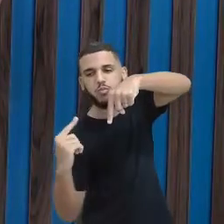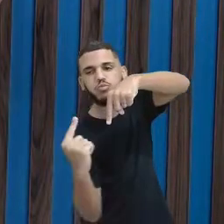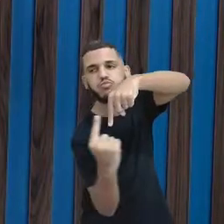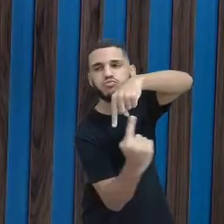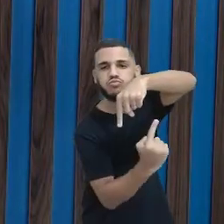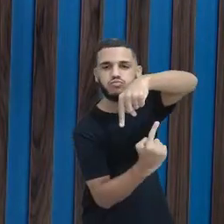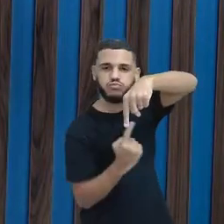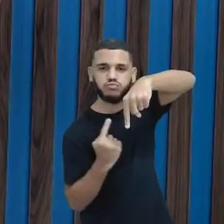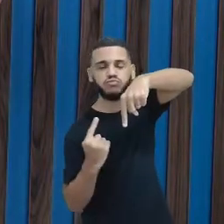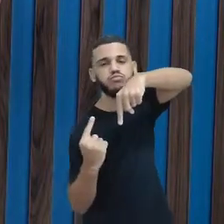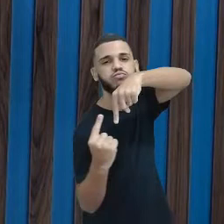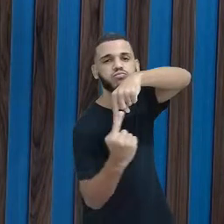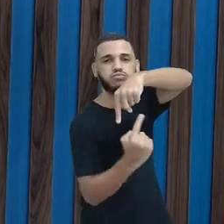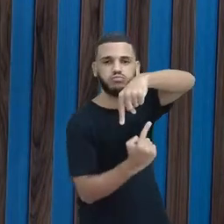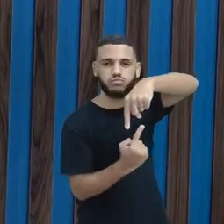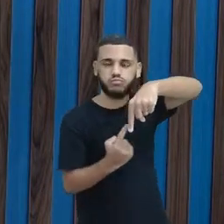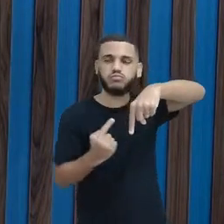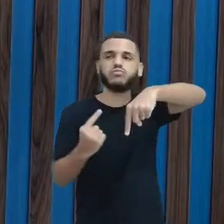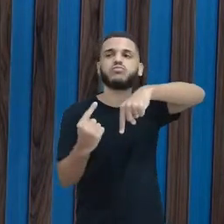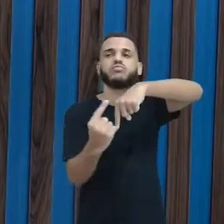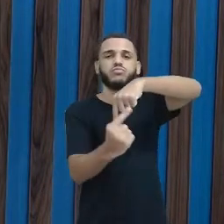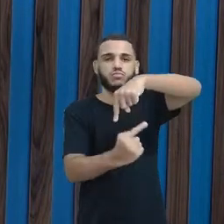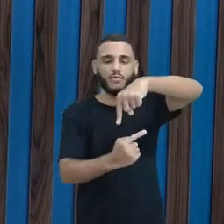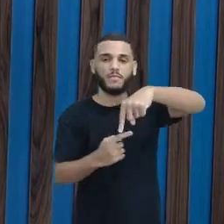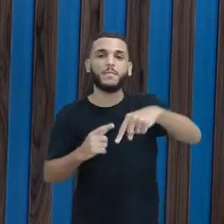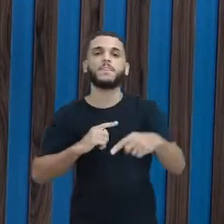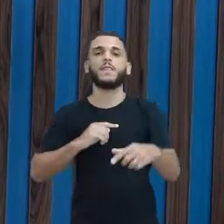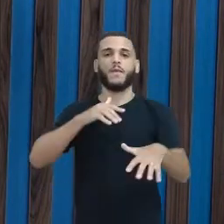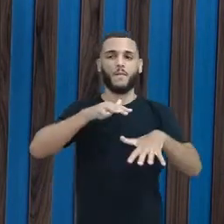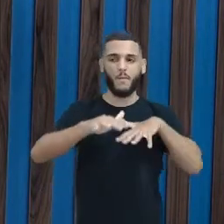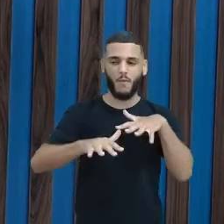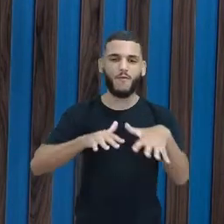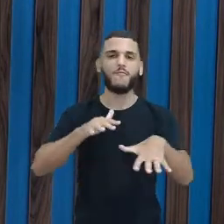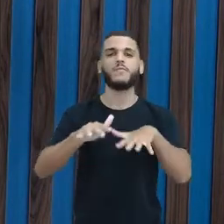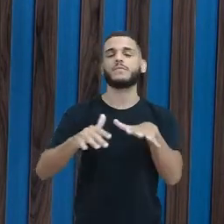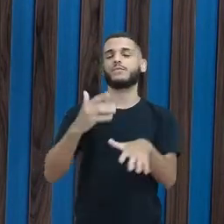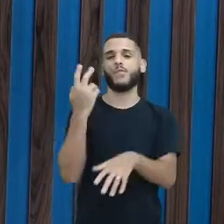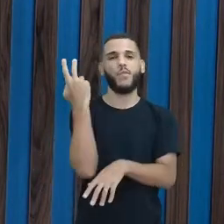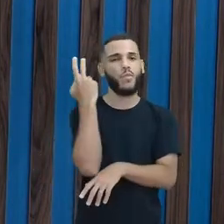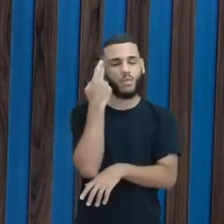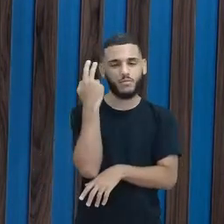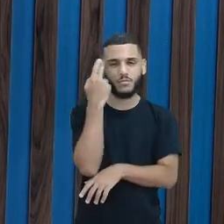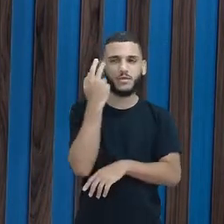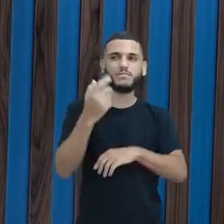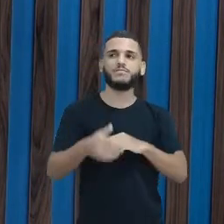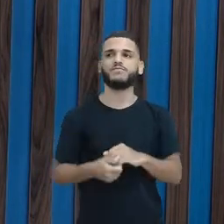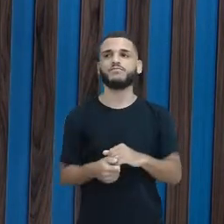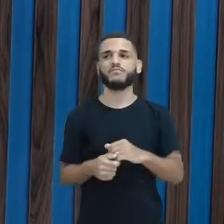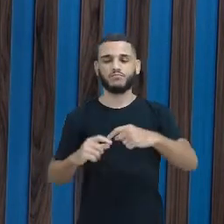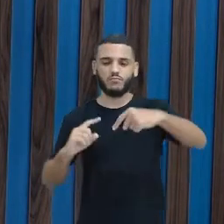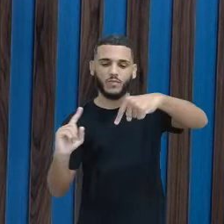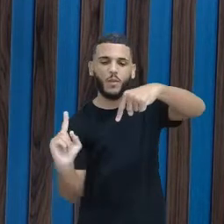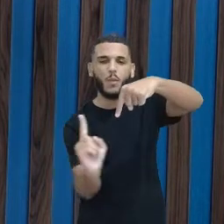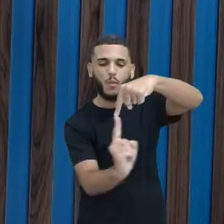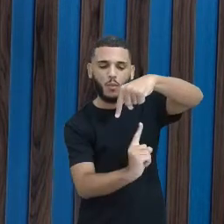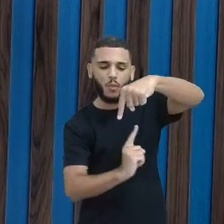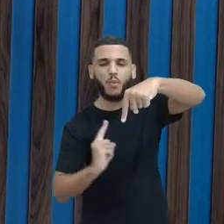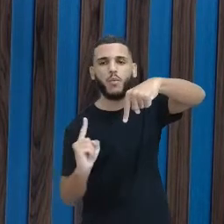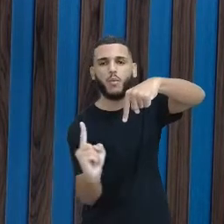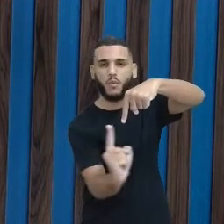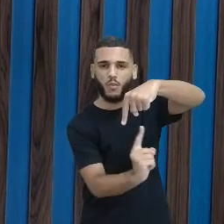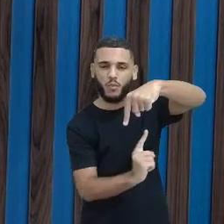por onde passava a água e ia girando a roda do moinho que movimentava por meio